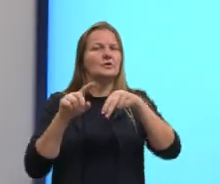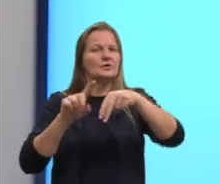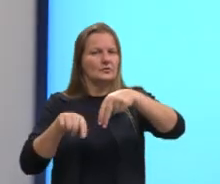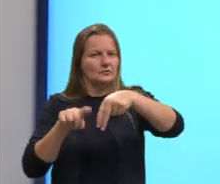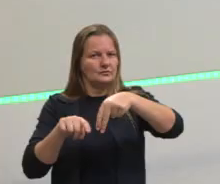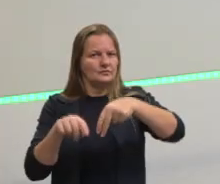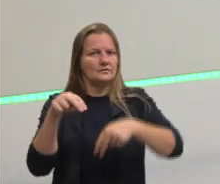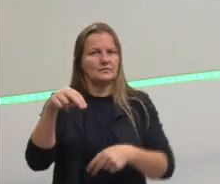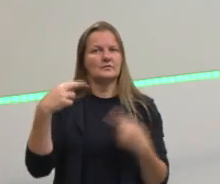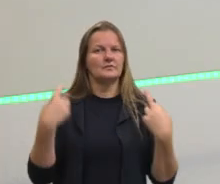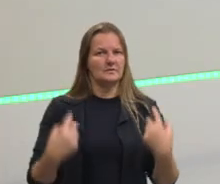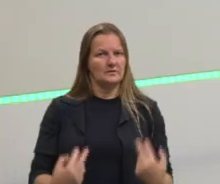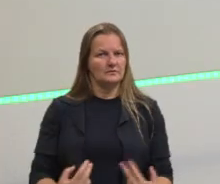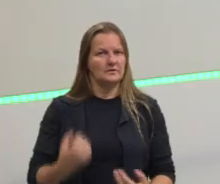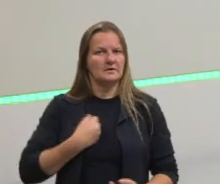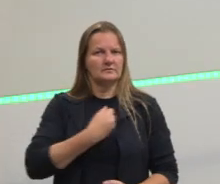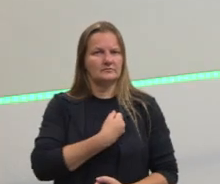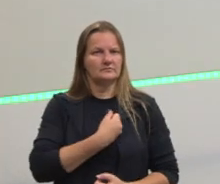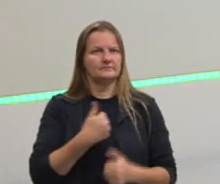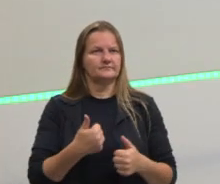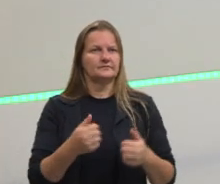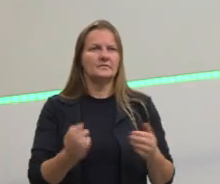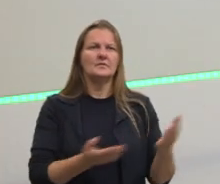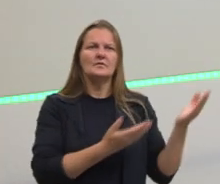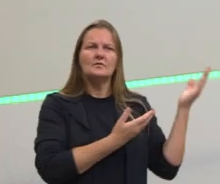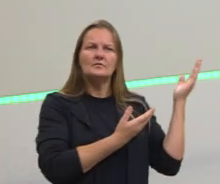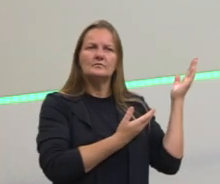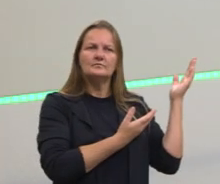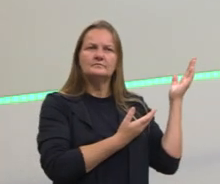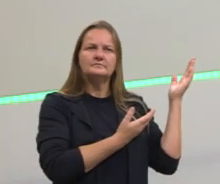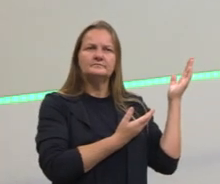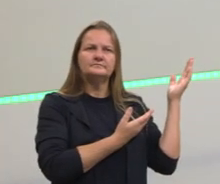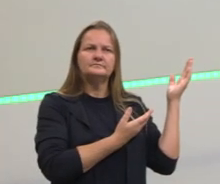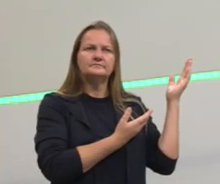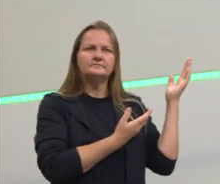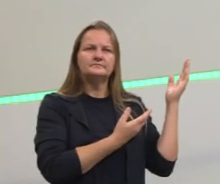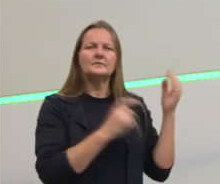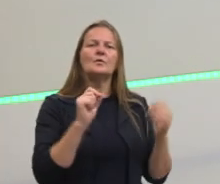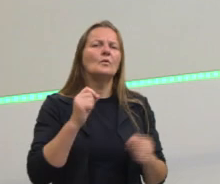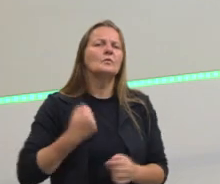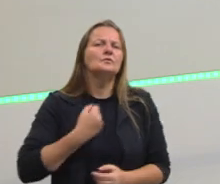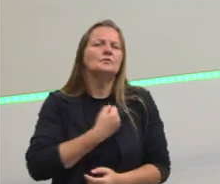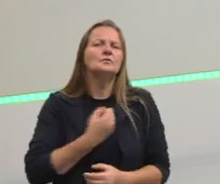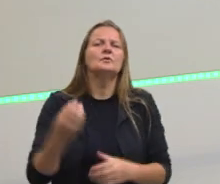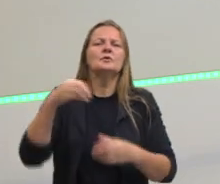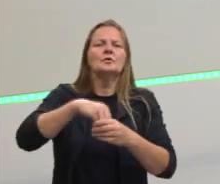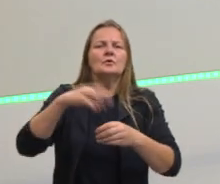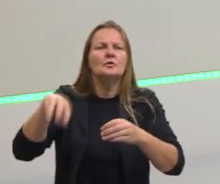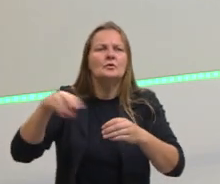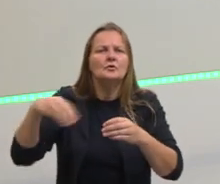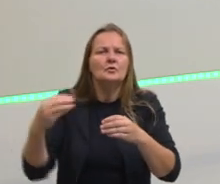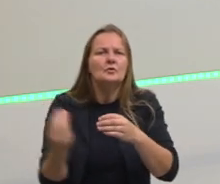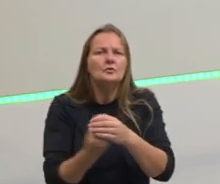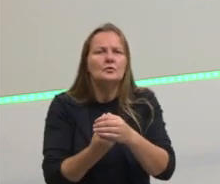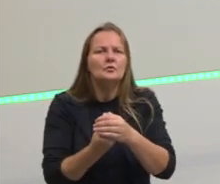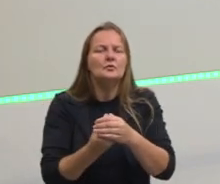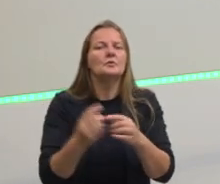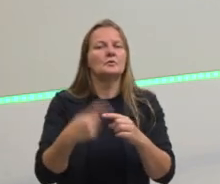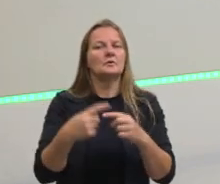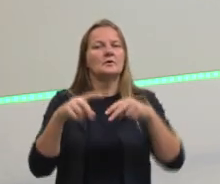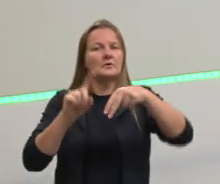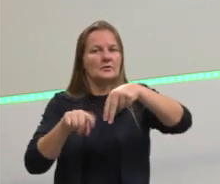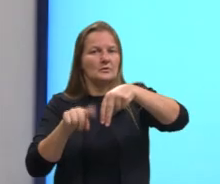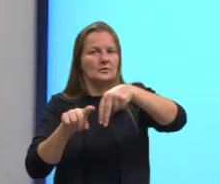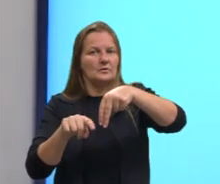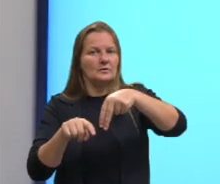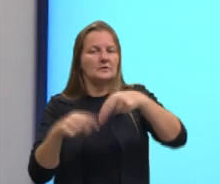Então os valores que a gente vai colocar então no conjunto são valores naturais os